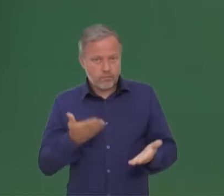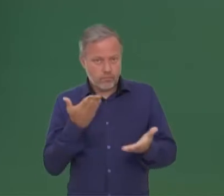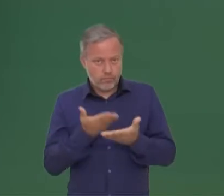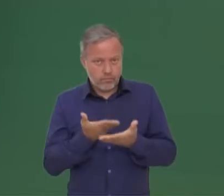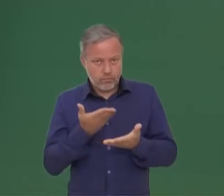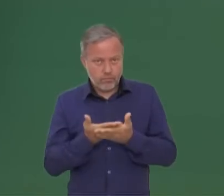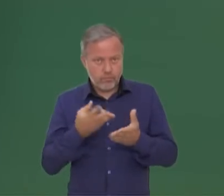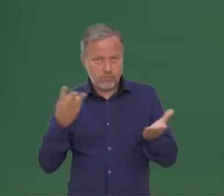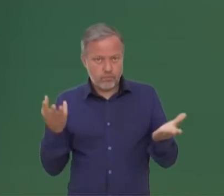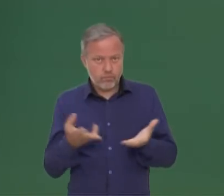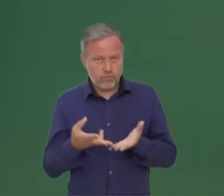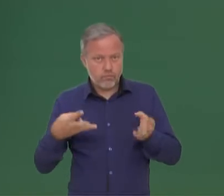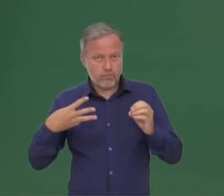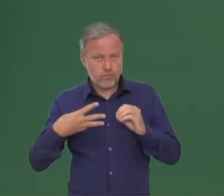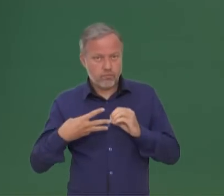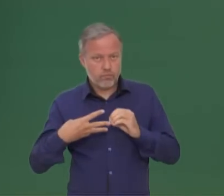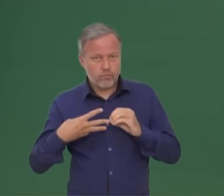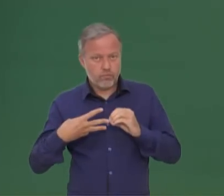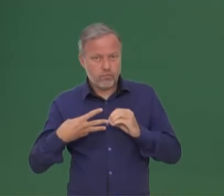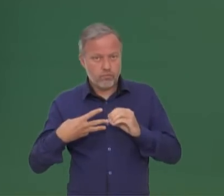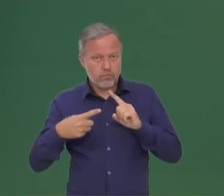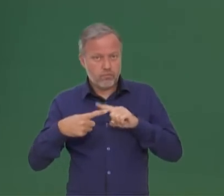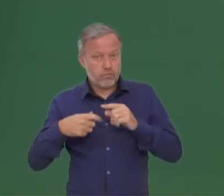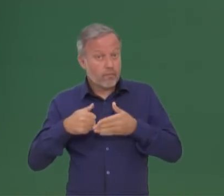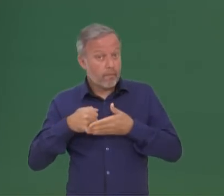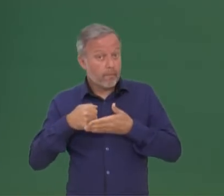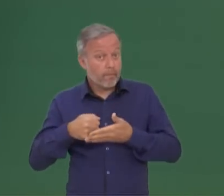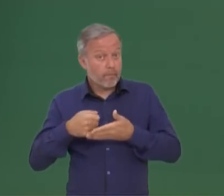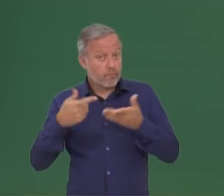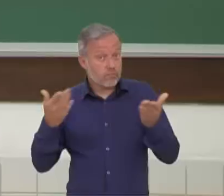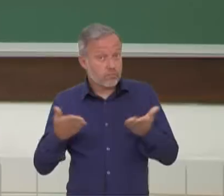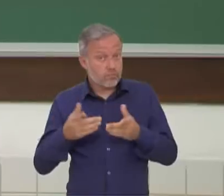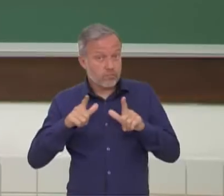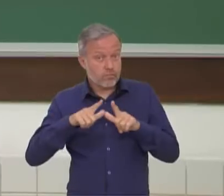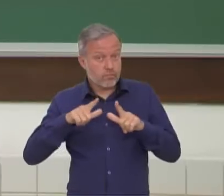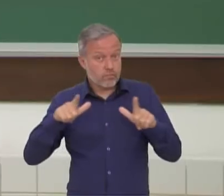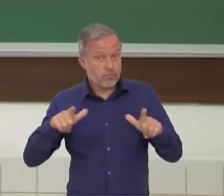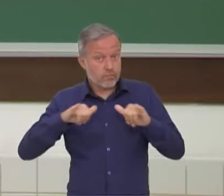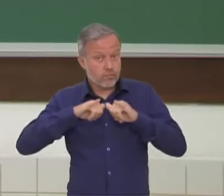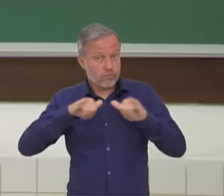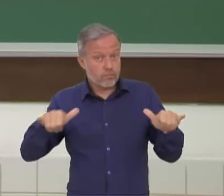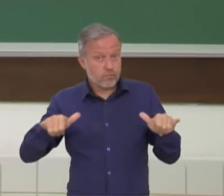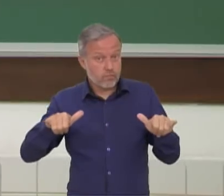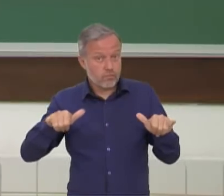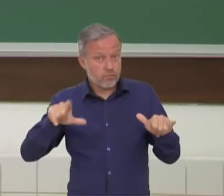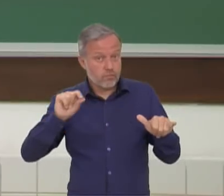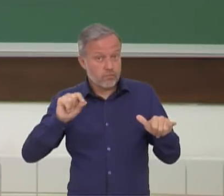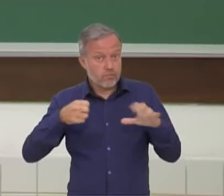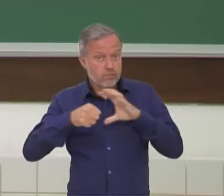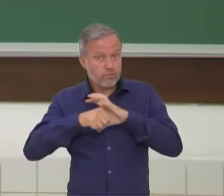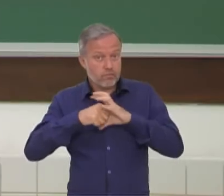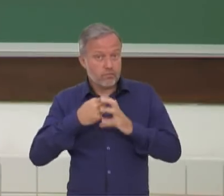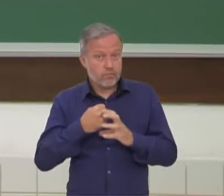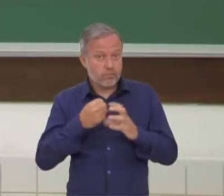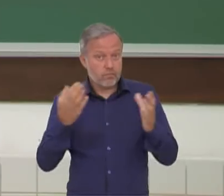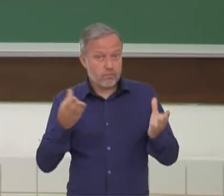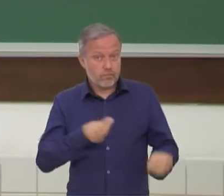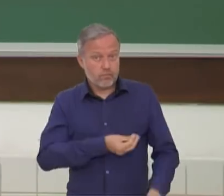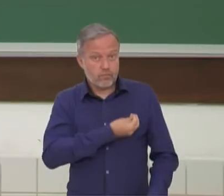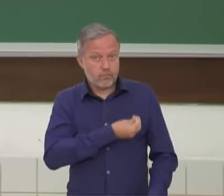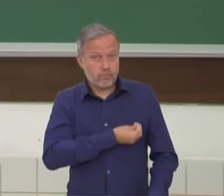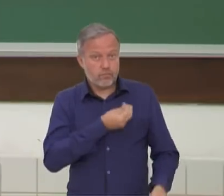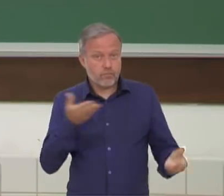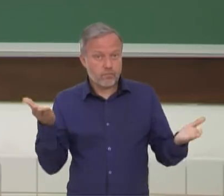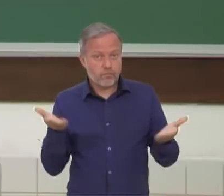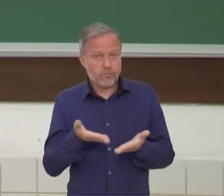é sobre célula. Mas eu trago para vocês essa notícia do coronavírus porque é um momento que nós estamos vivendo.